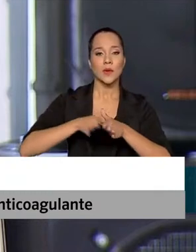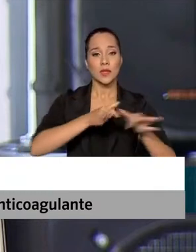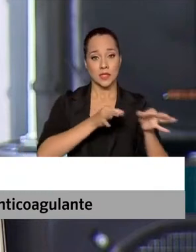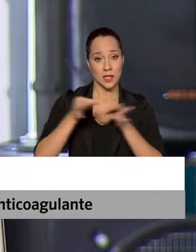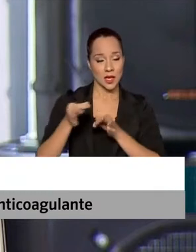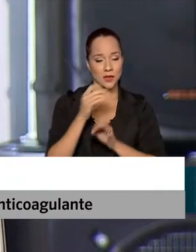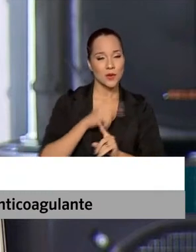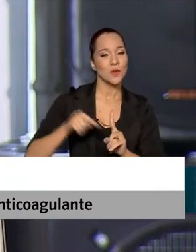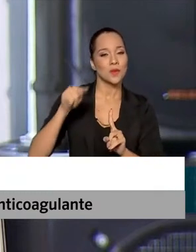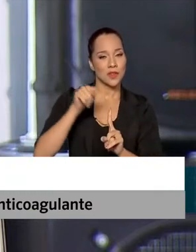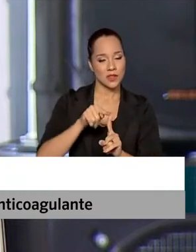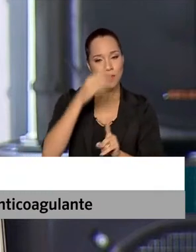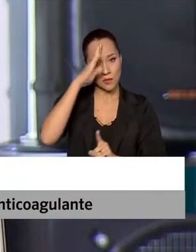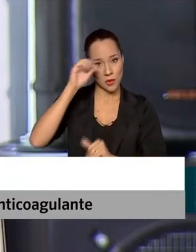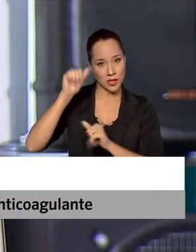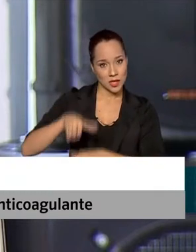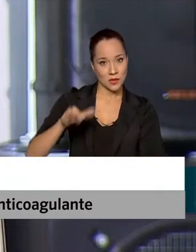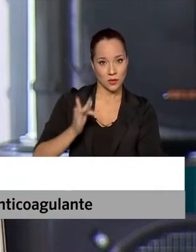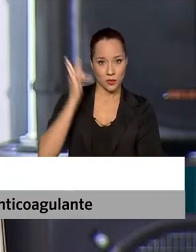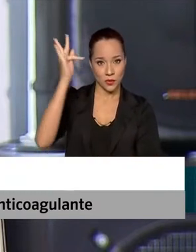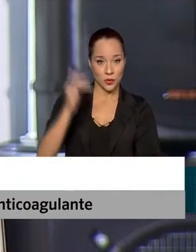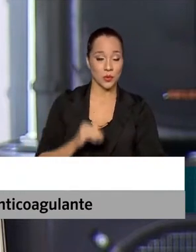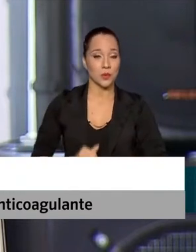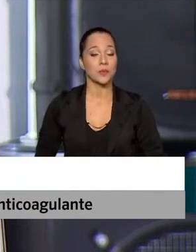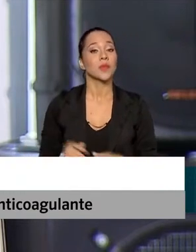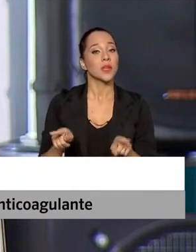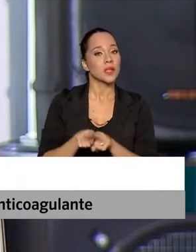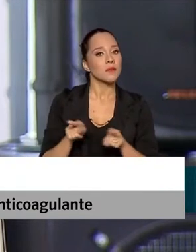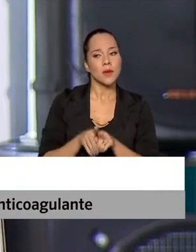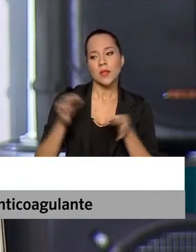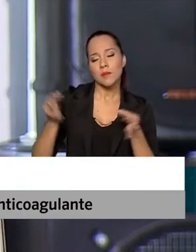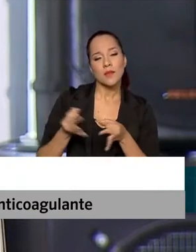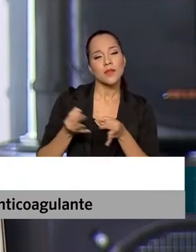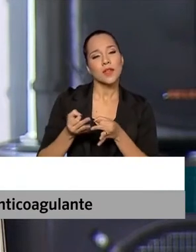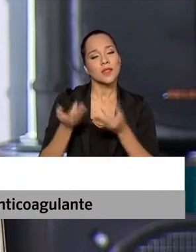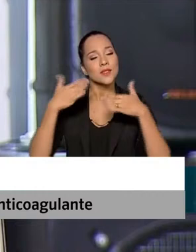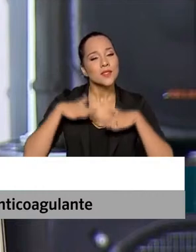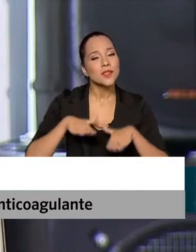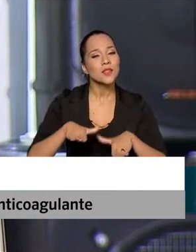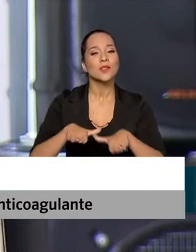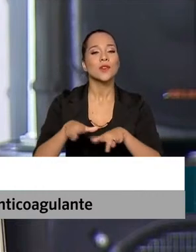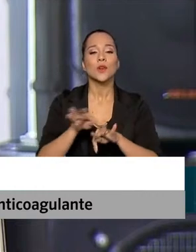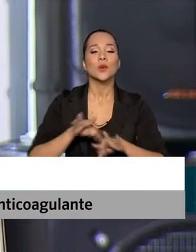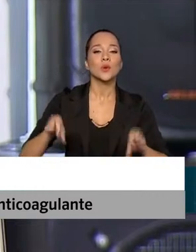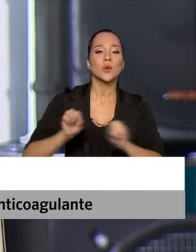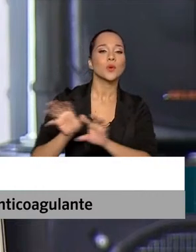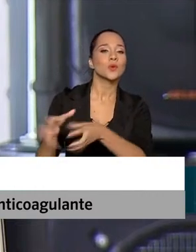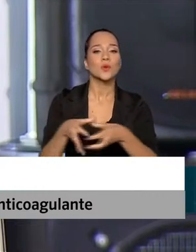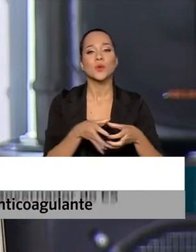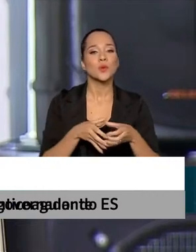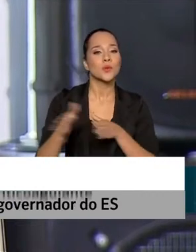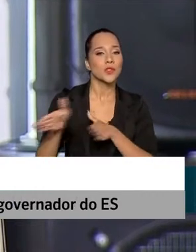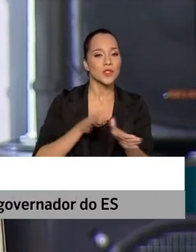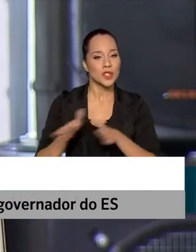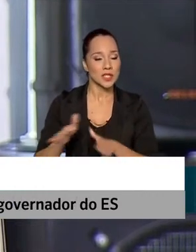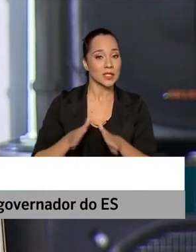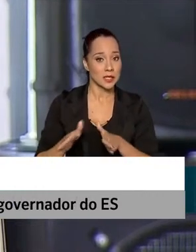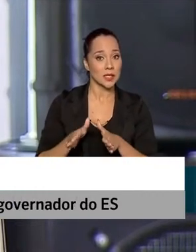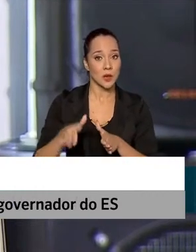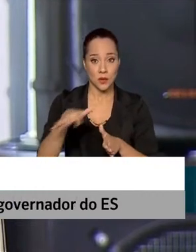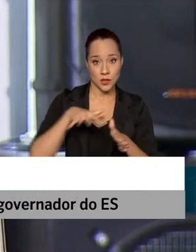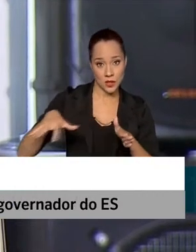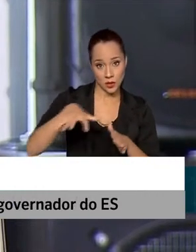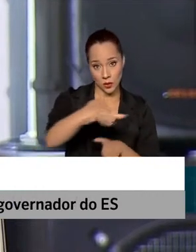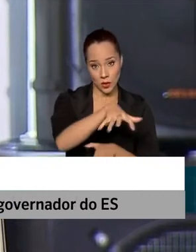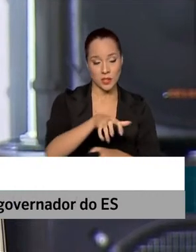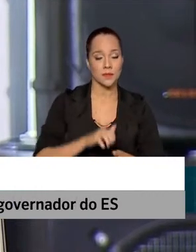e objetivo para o Exército do futuro, além da perfeita sinergia com todos os órgãos de direção